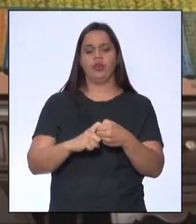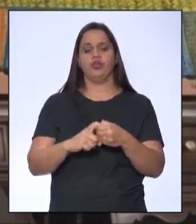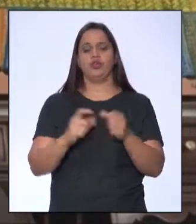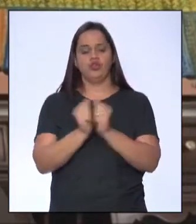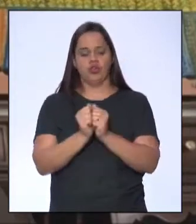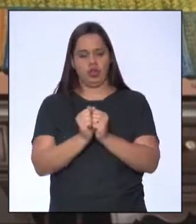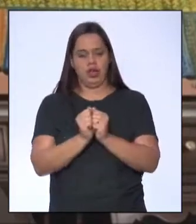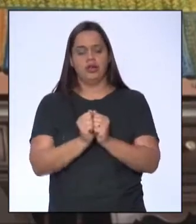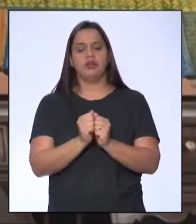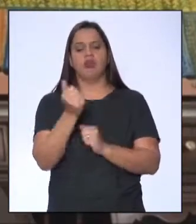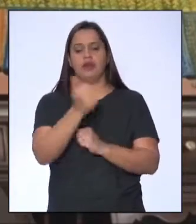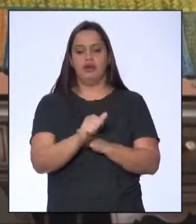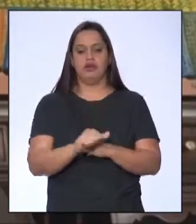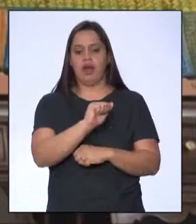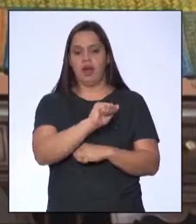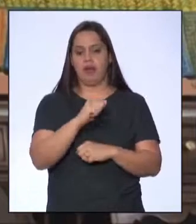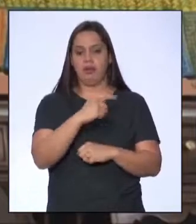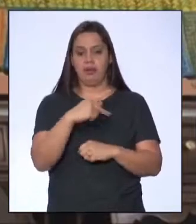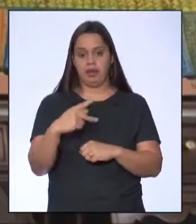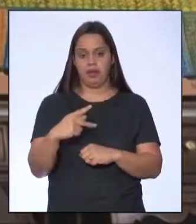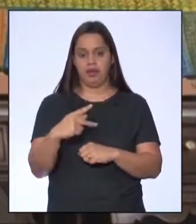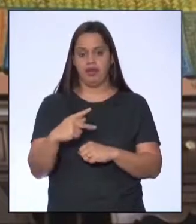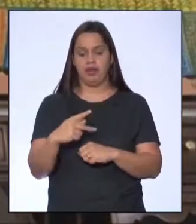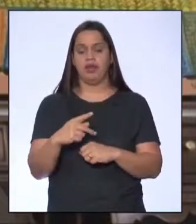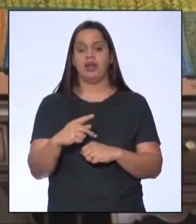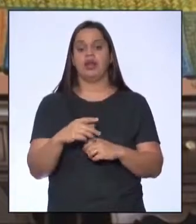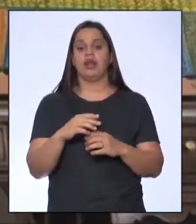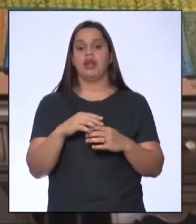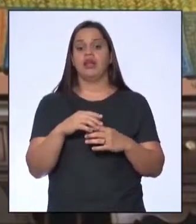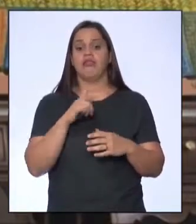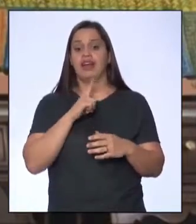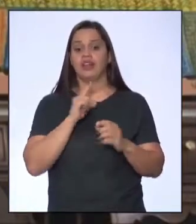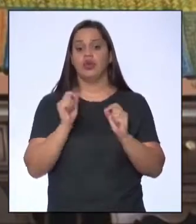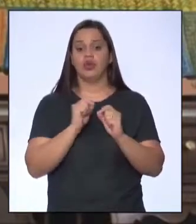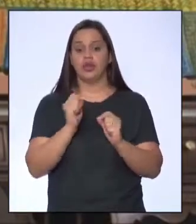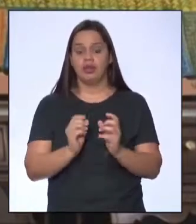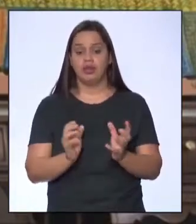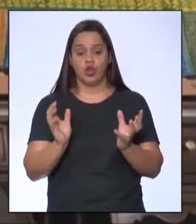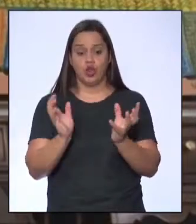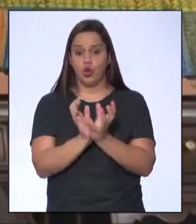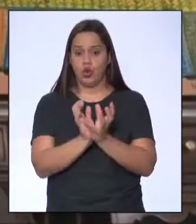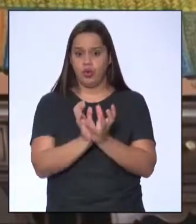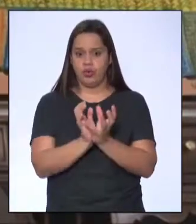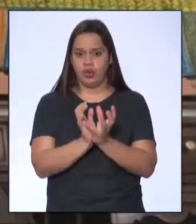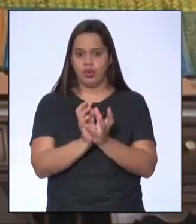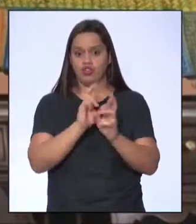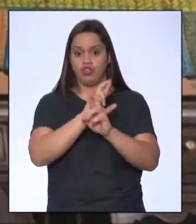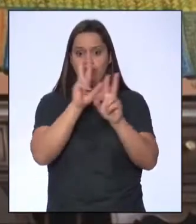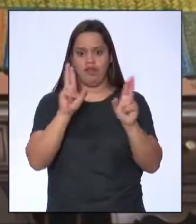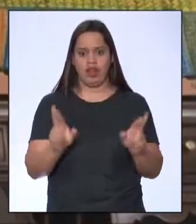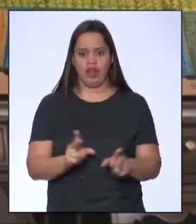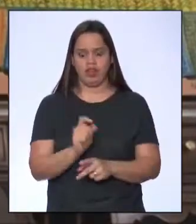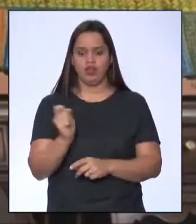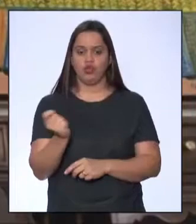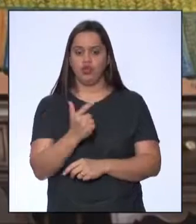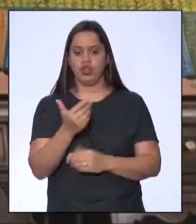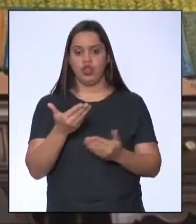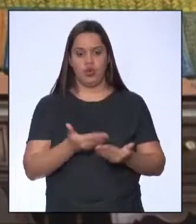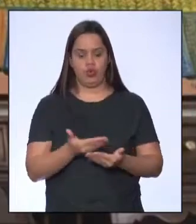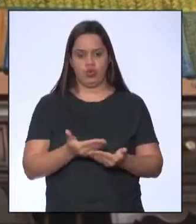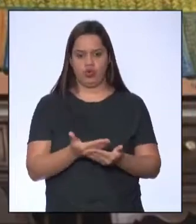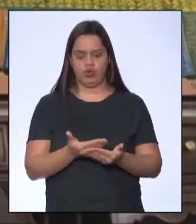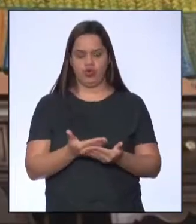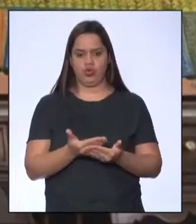aprendizagem que vai ser feita, vão surgir turmas muito heterogêneas do que elas são hoje. É verdade.